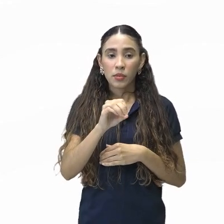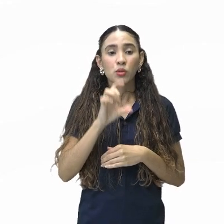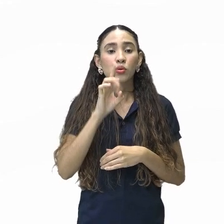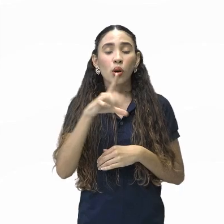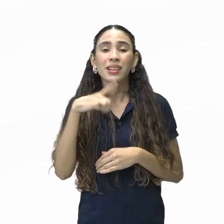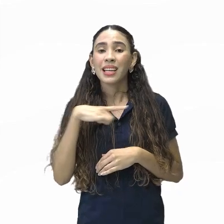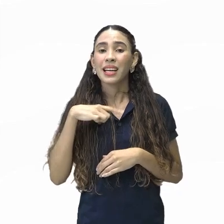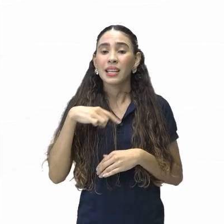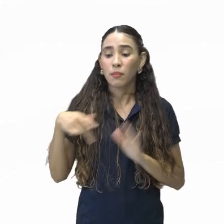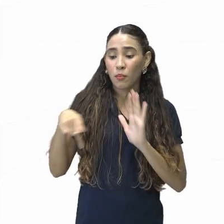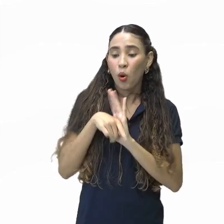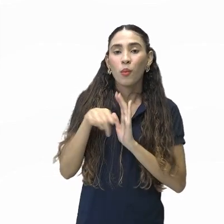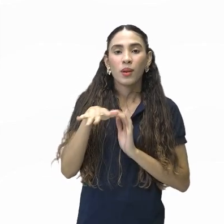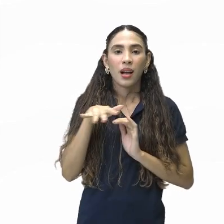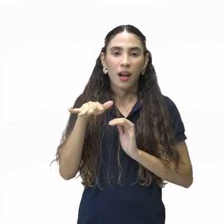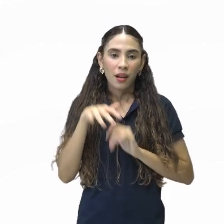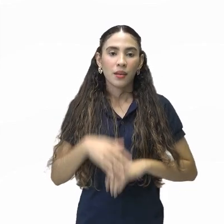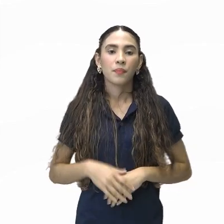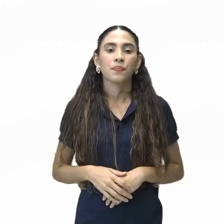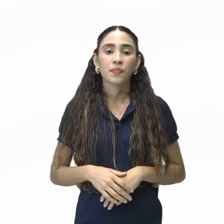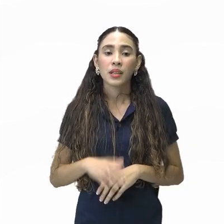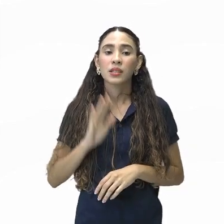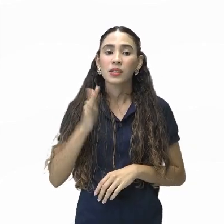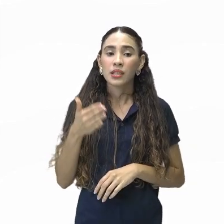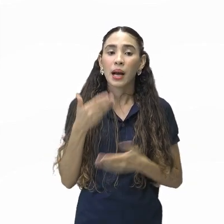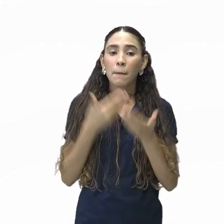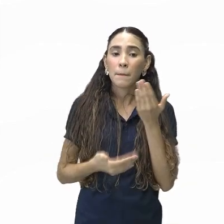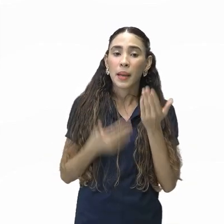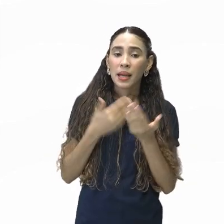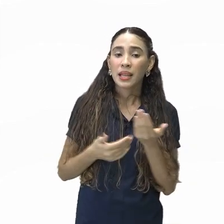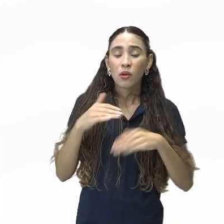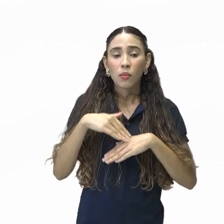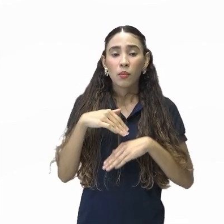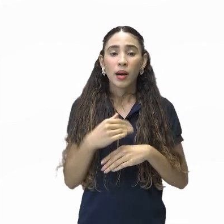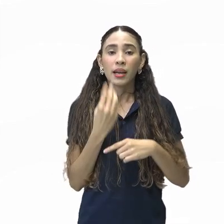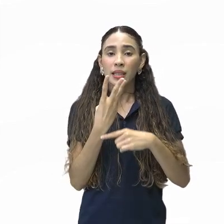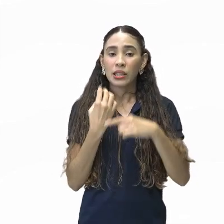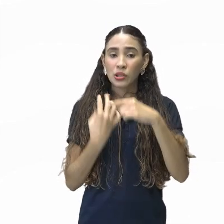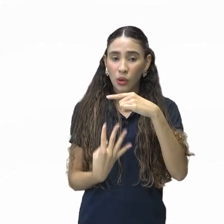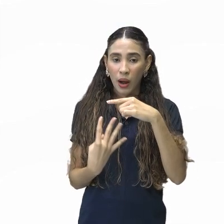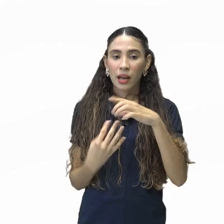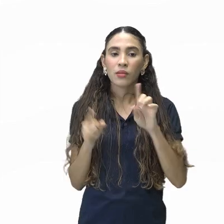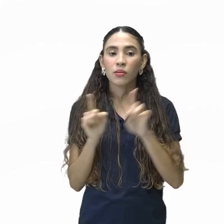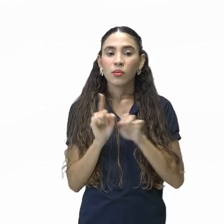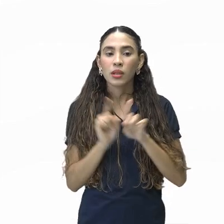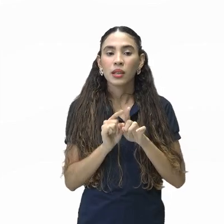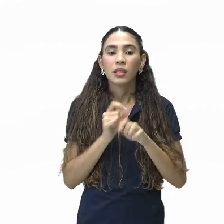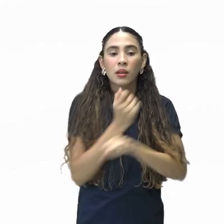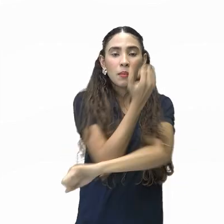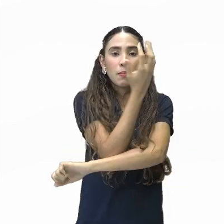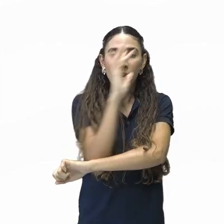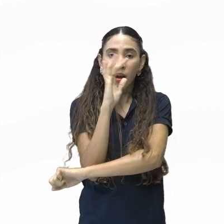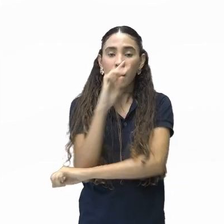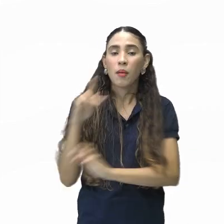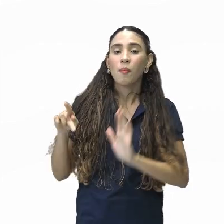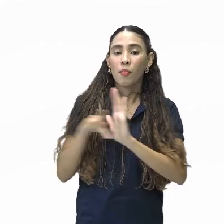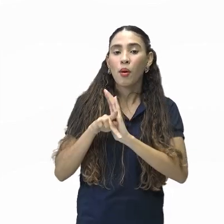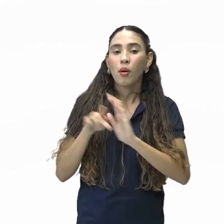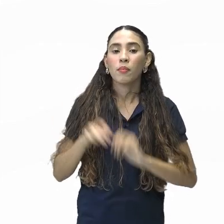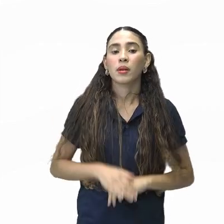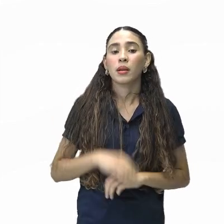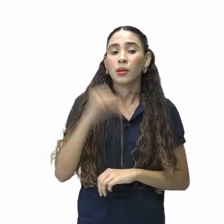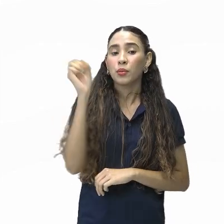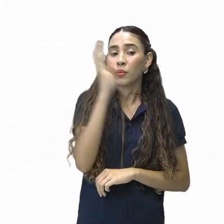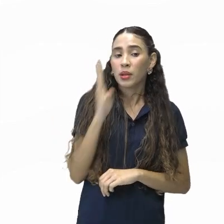só existem naquela região, e que já perdeu mais de 3/4 de sua vegetação original.